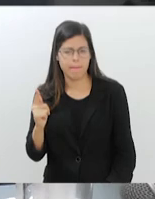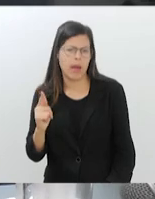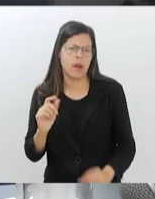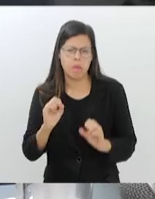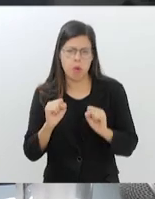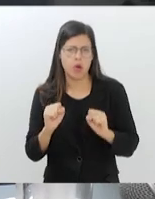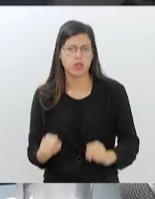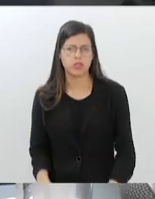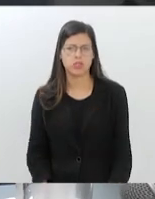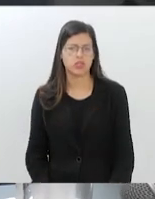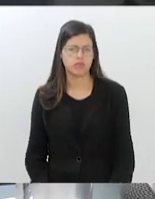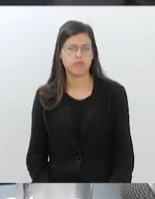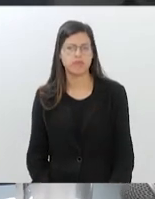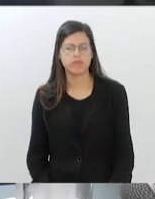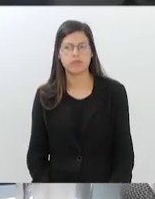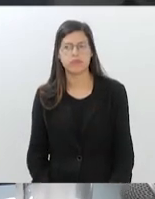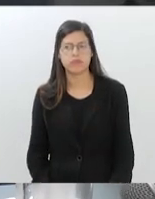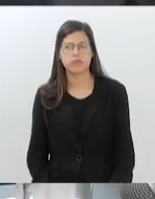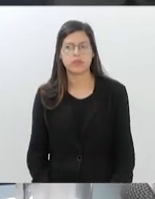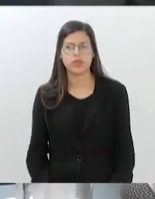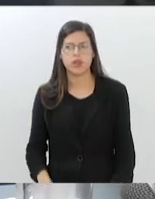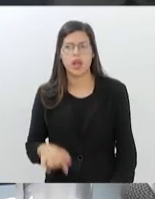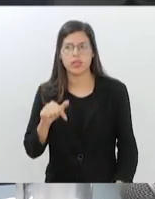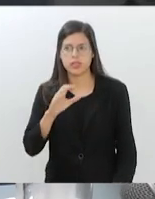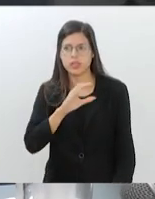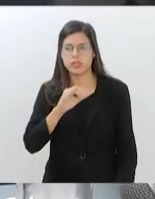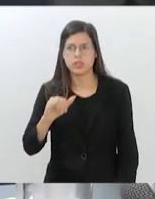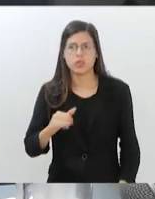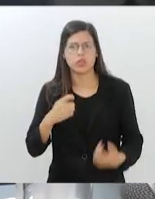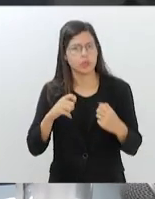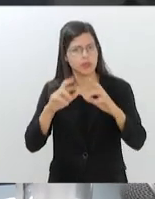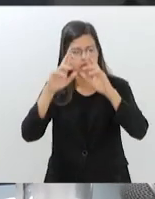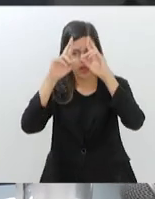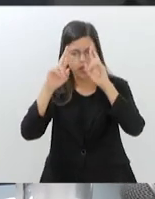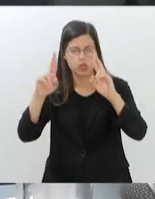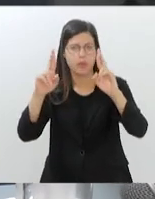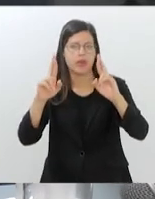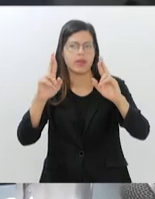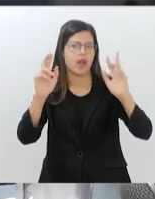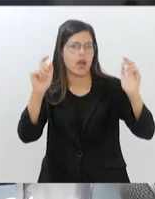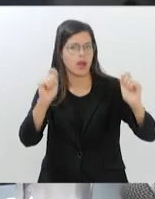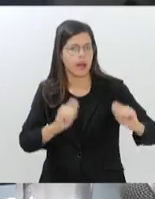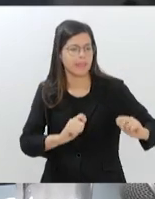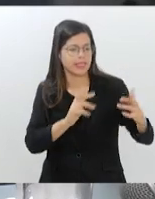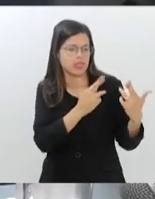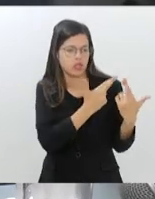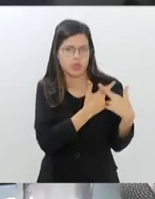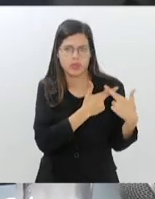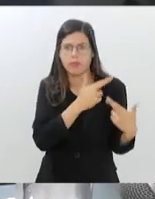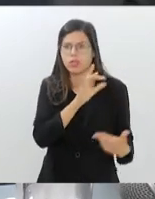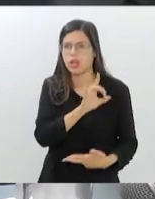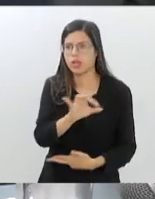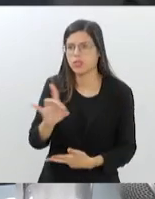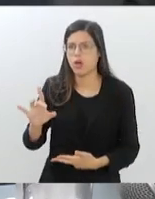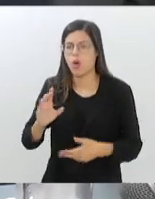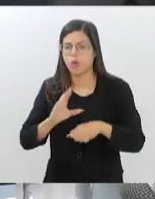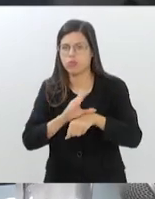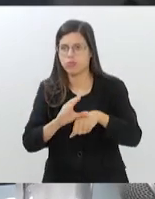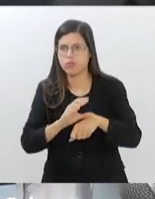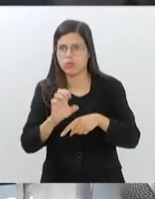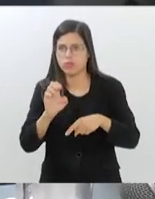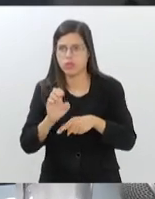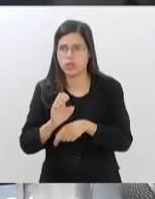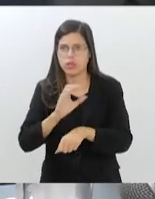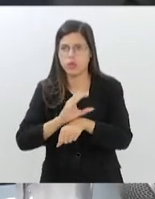essa justificativa para que aqui na na ccj a gente continue respeitando as competências nossas a constituição do estado e a Constituição